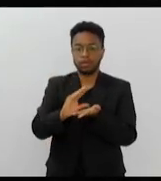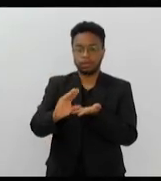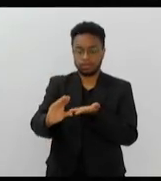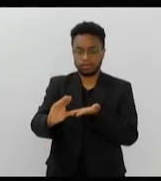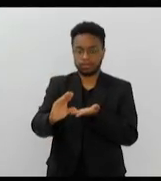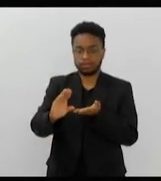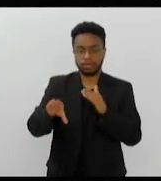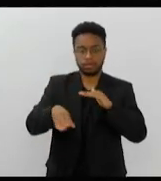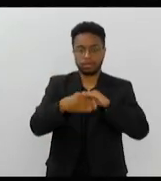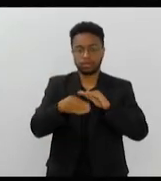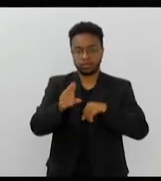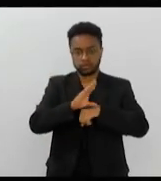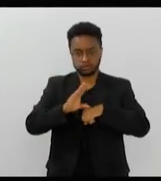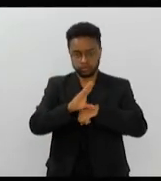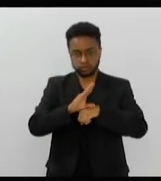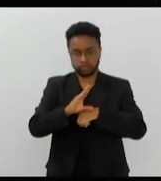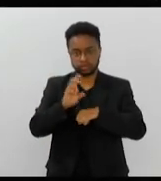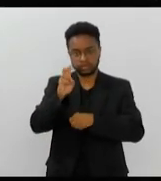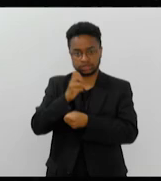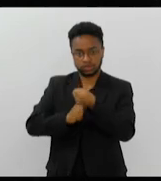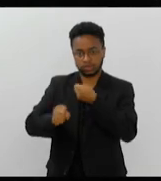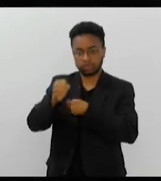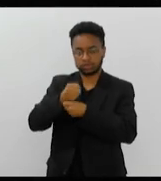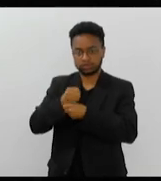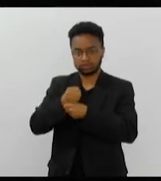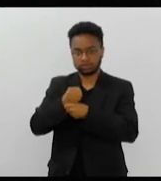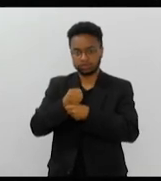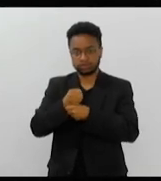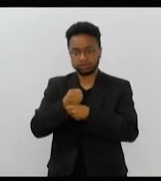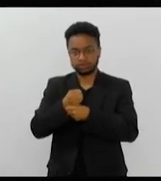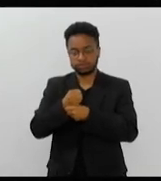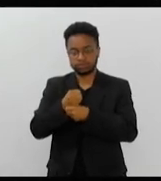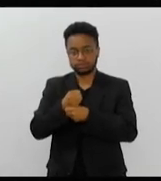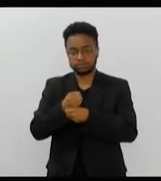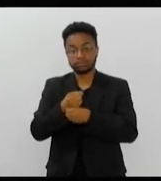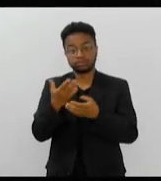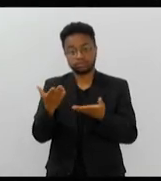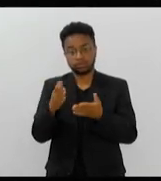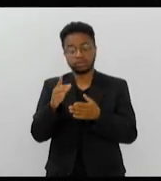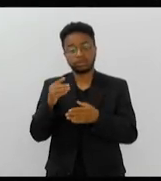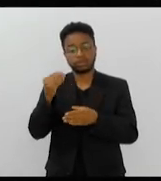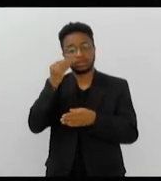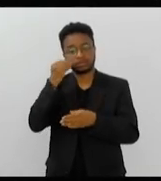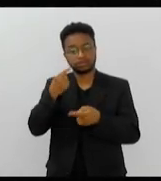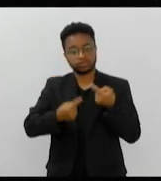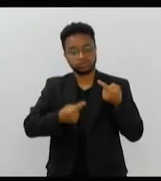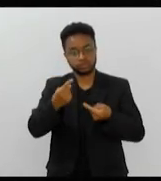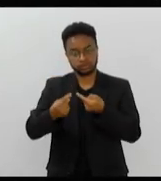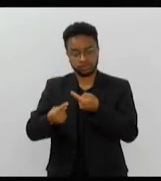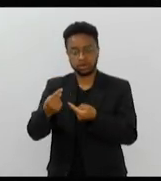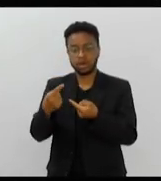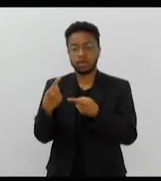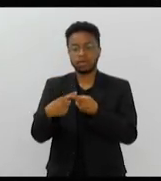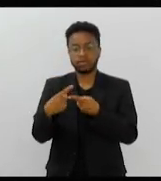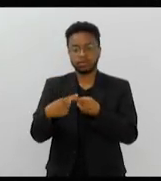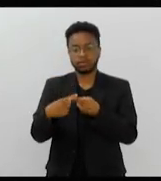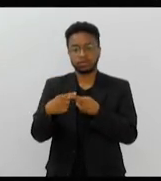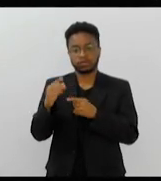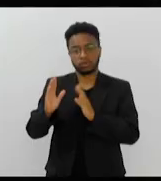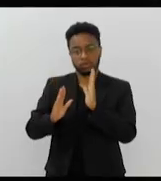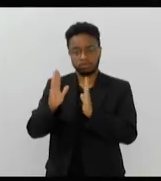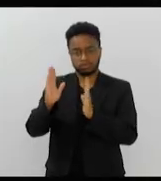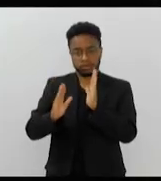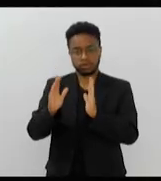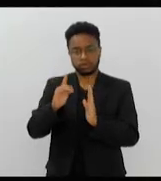constitucional, 5 anos atrás, para ser colocada em discussão. governo, na gestão aqui do